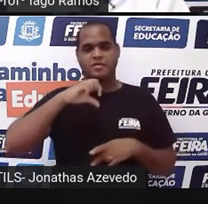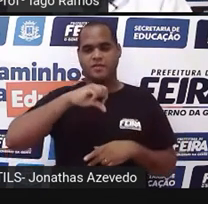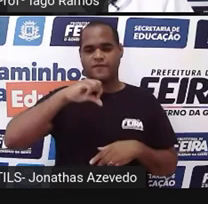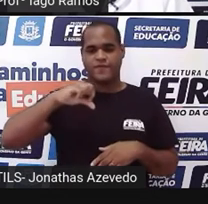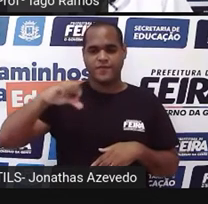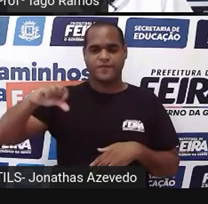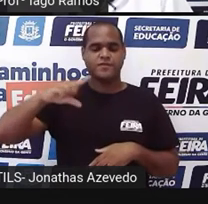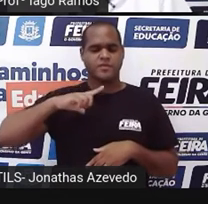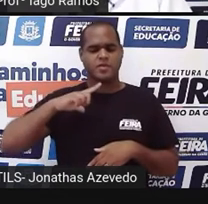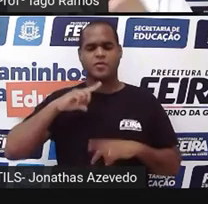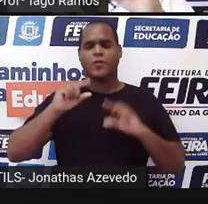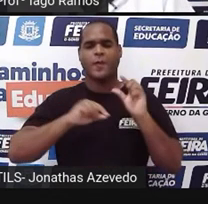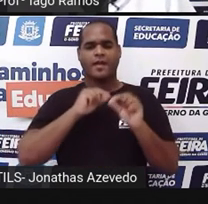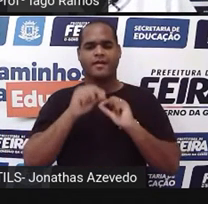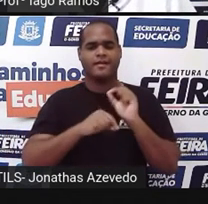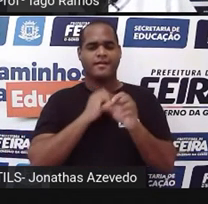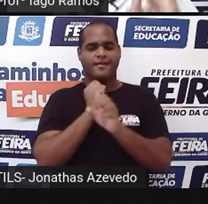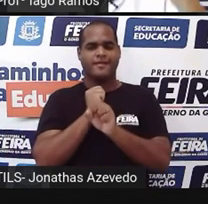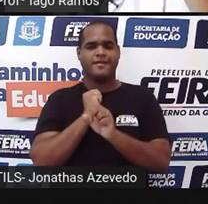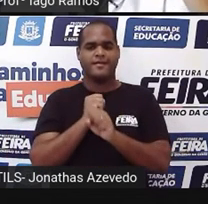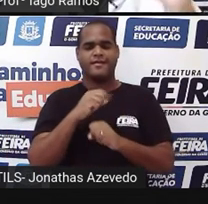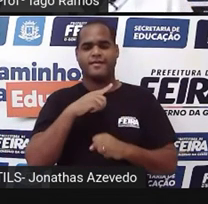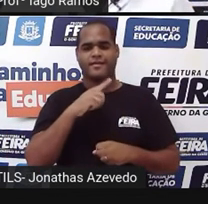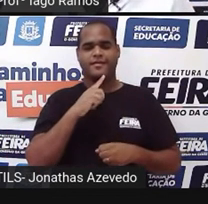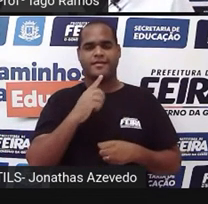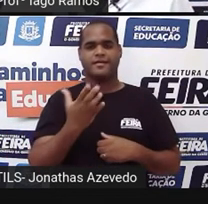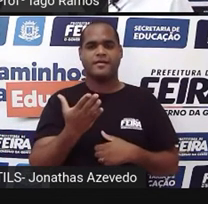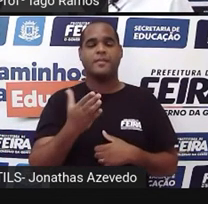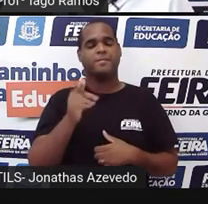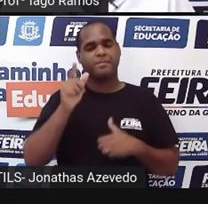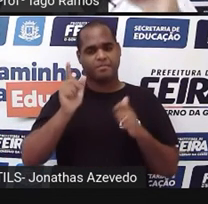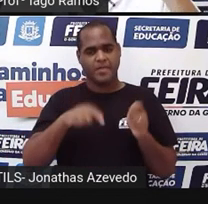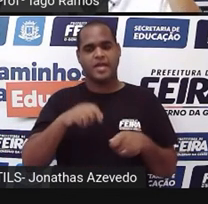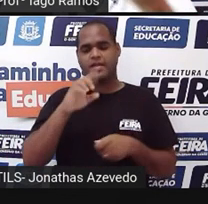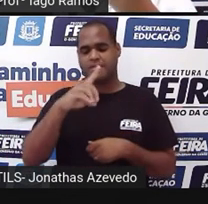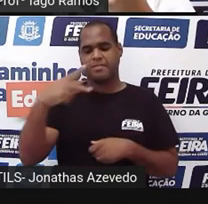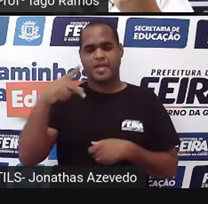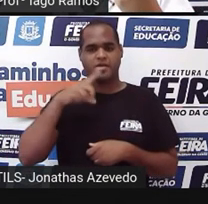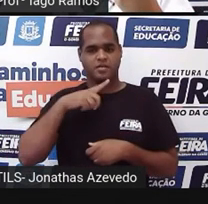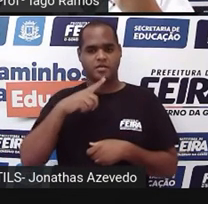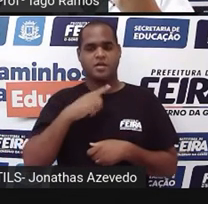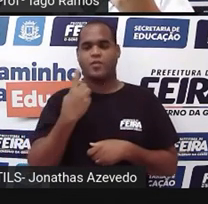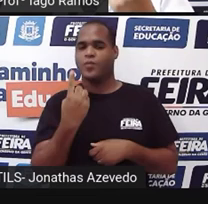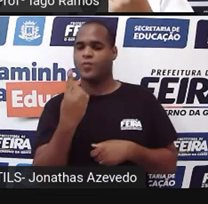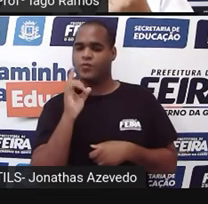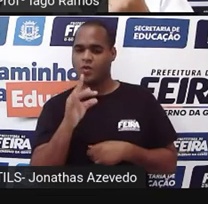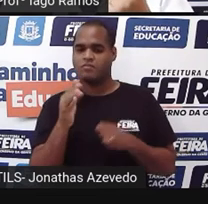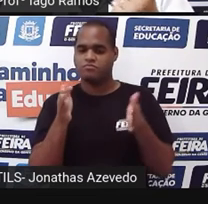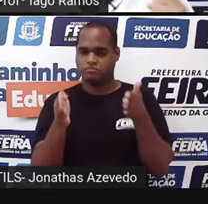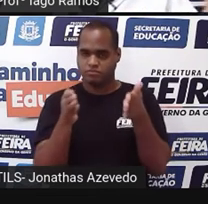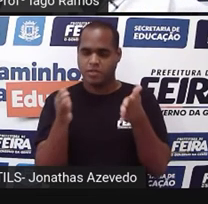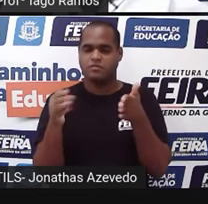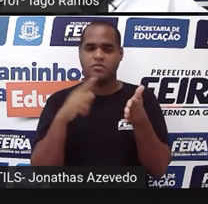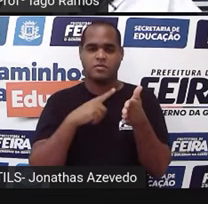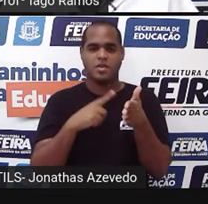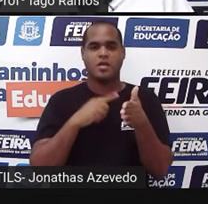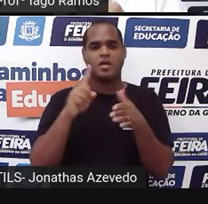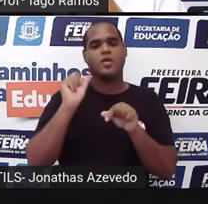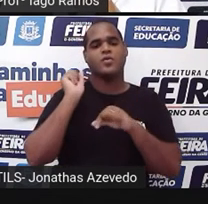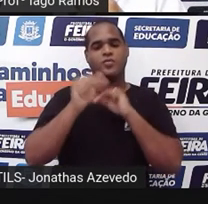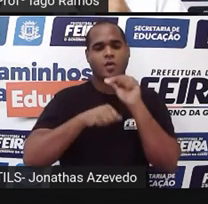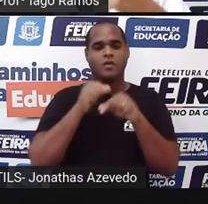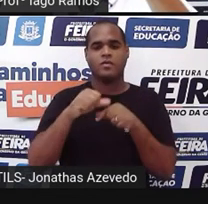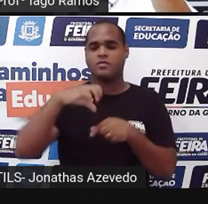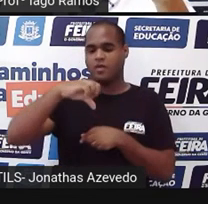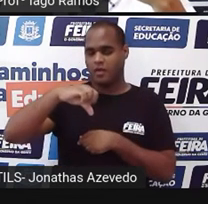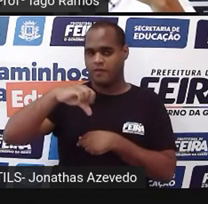coloco embaixo na fração É isso aí se a dízima tem um algarismo no período lá embaixo eu